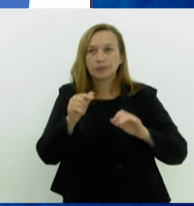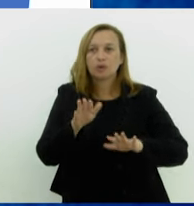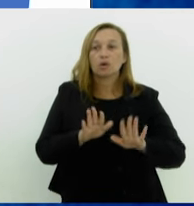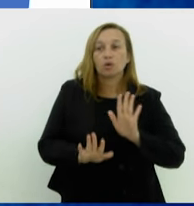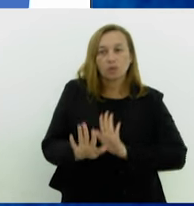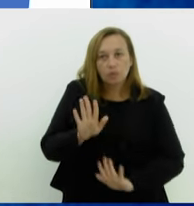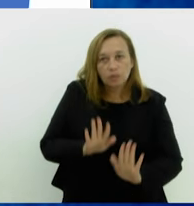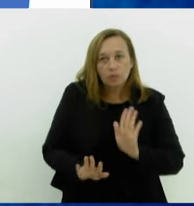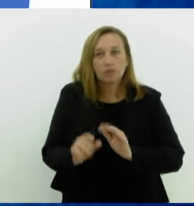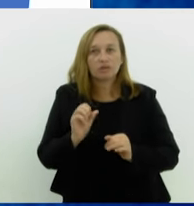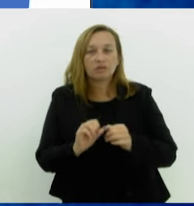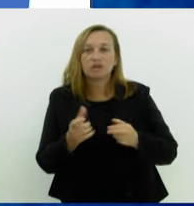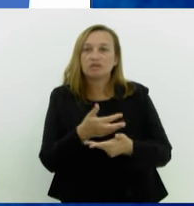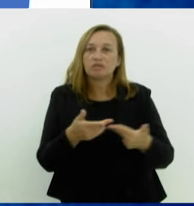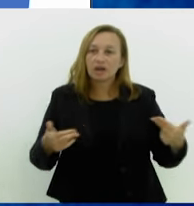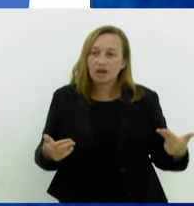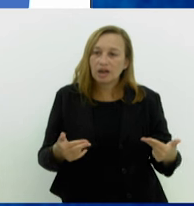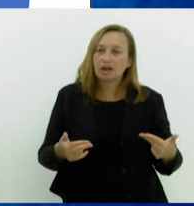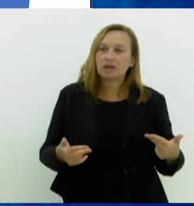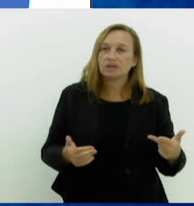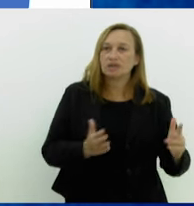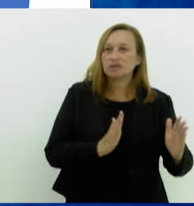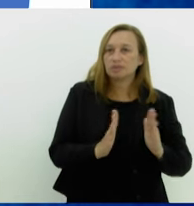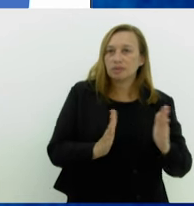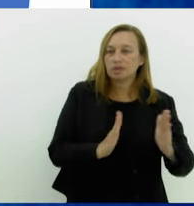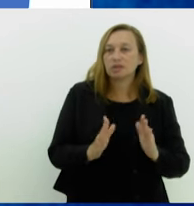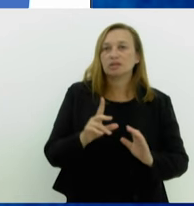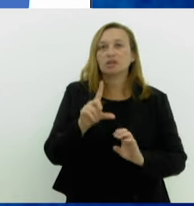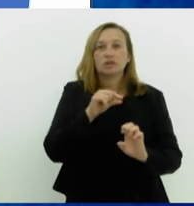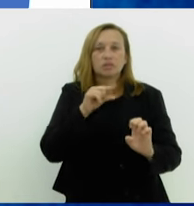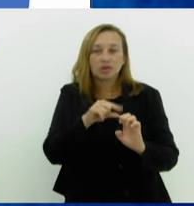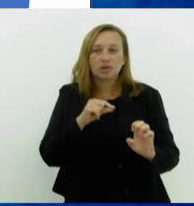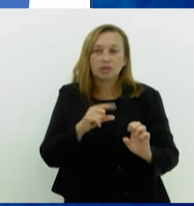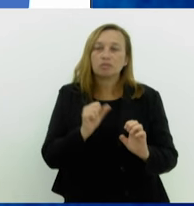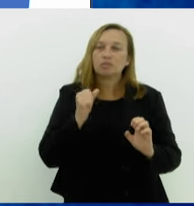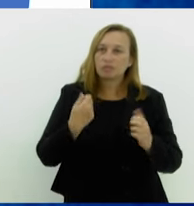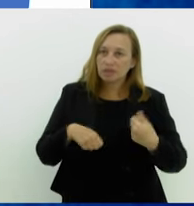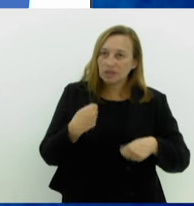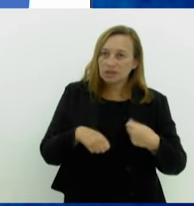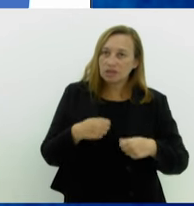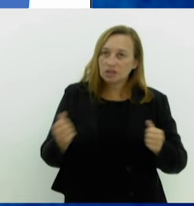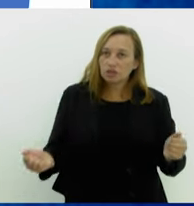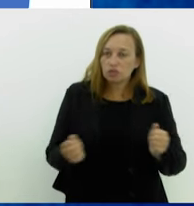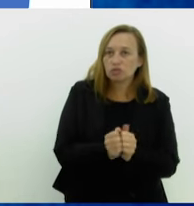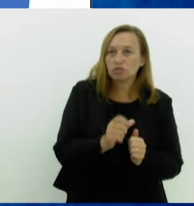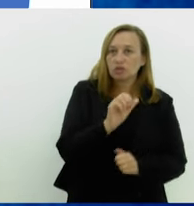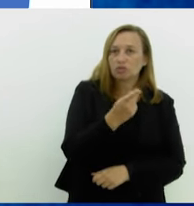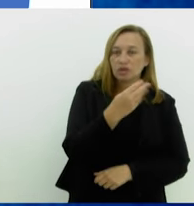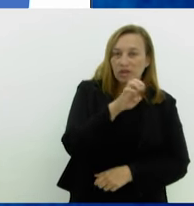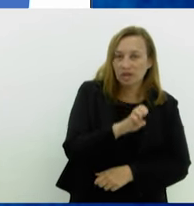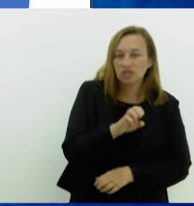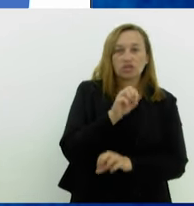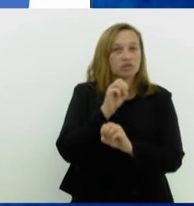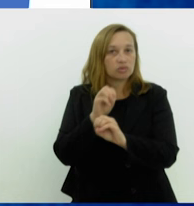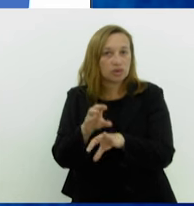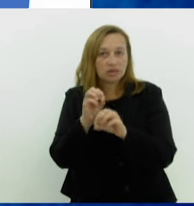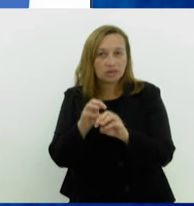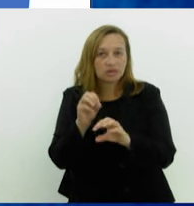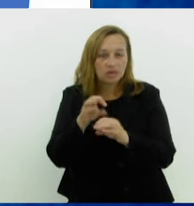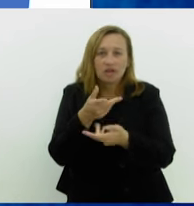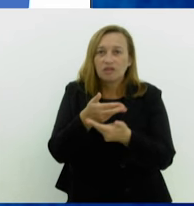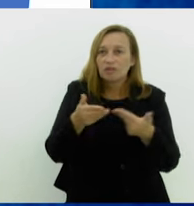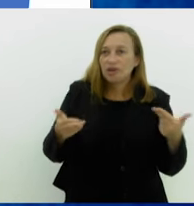falar são muitas nuances ali a empreendedora que tá na base da pirâmide ela precisa junto de creche ela precisa de educação ela precisa de